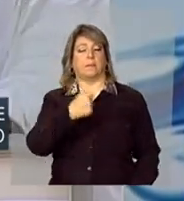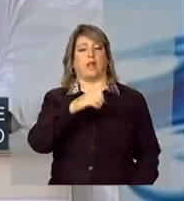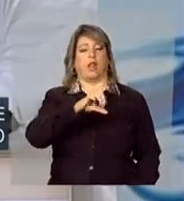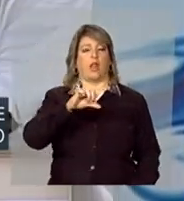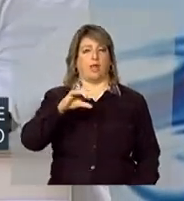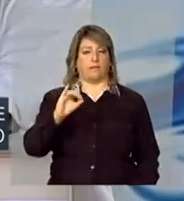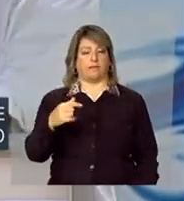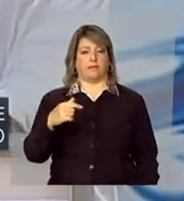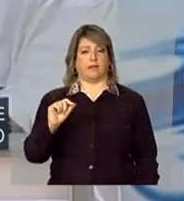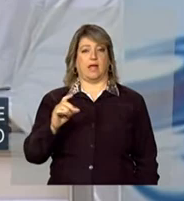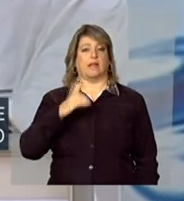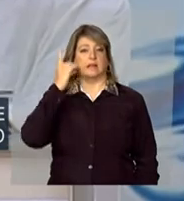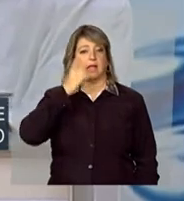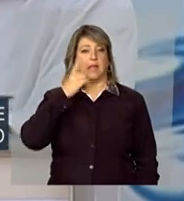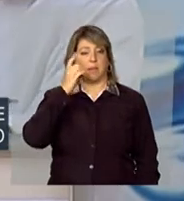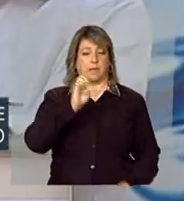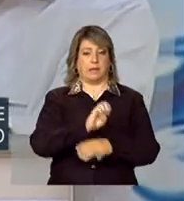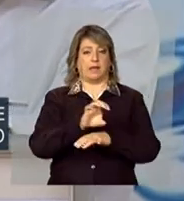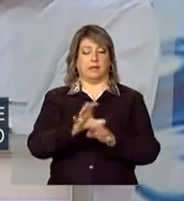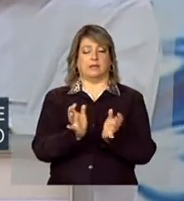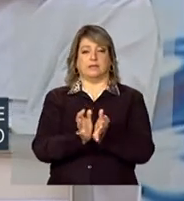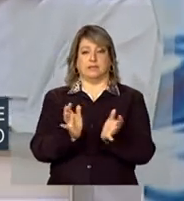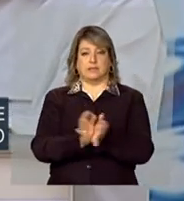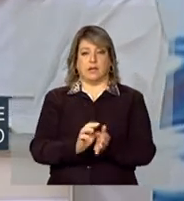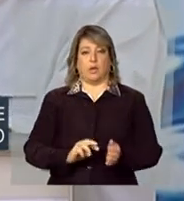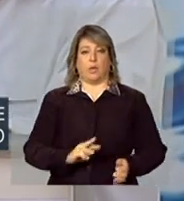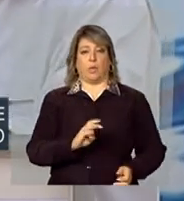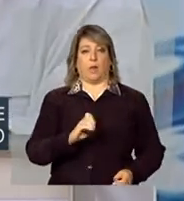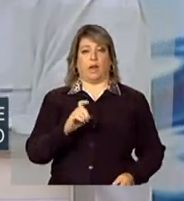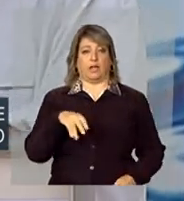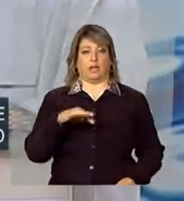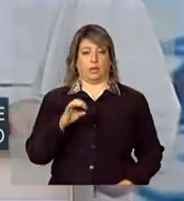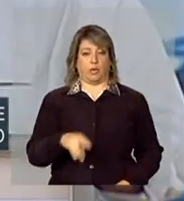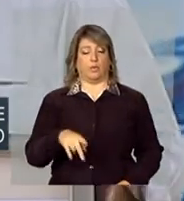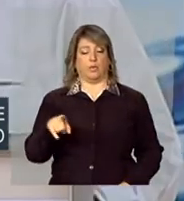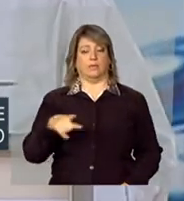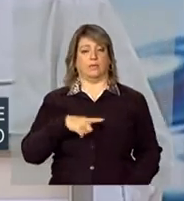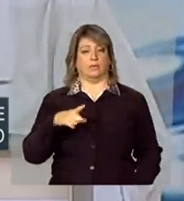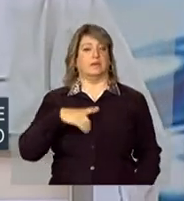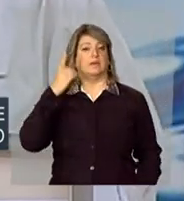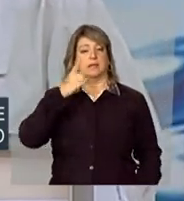ainda deputado estadual, também o Wellington Dias, deputado estadual,